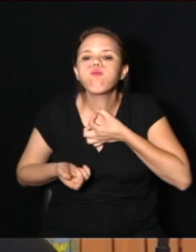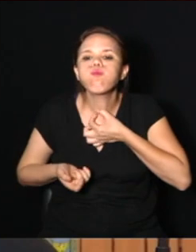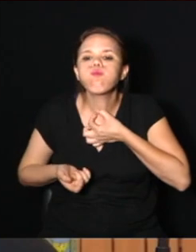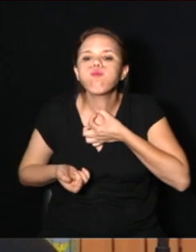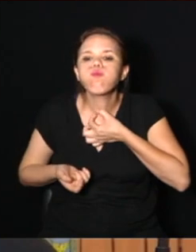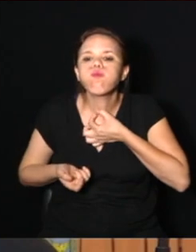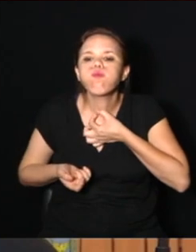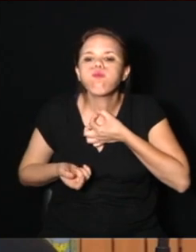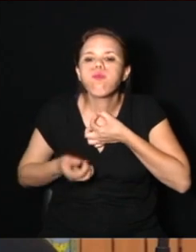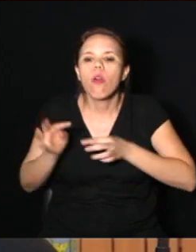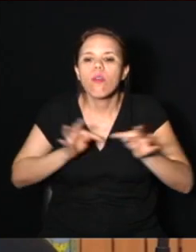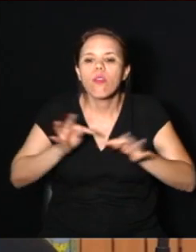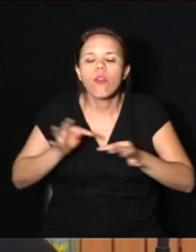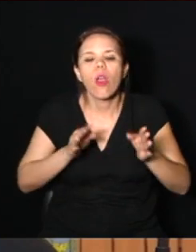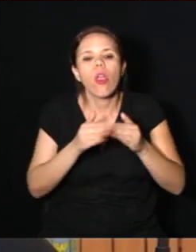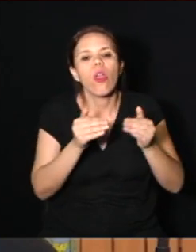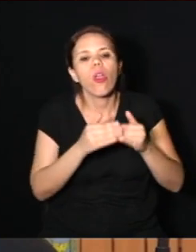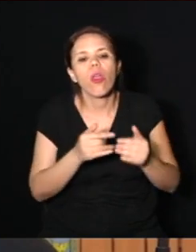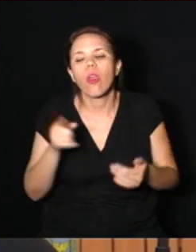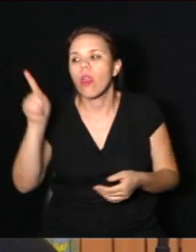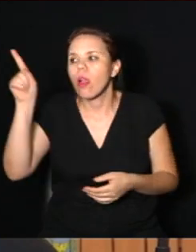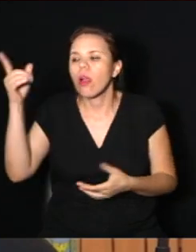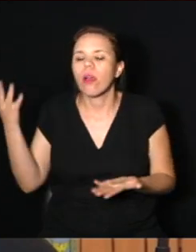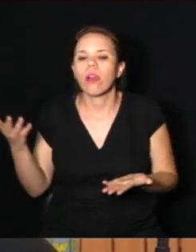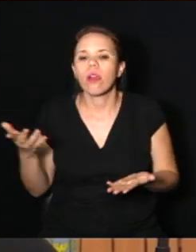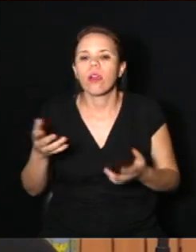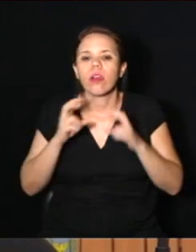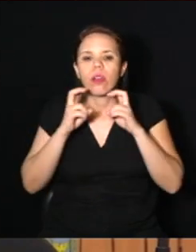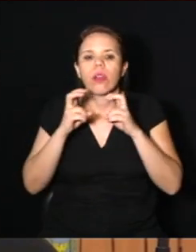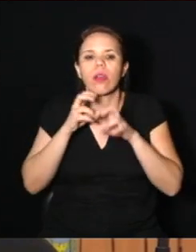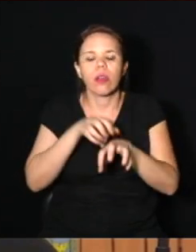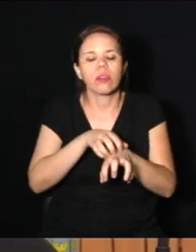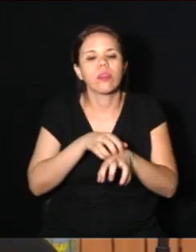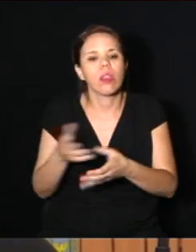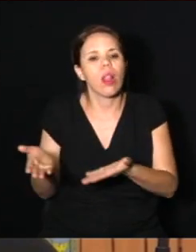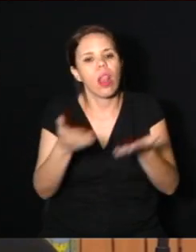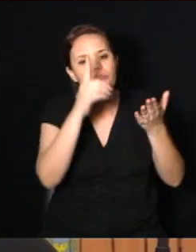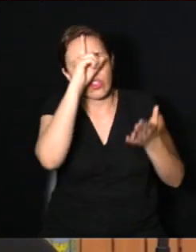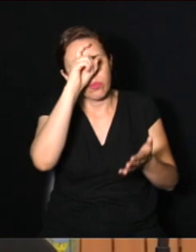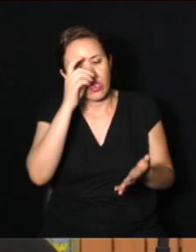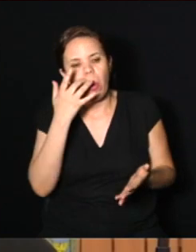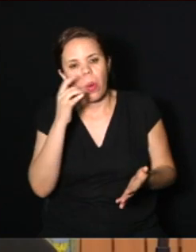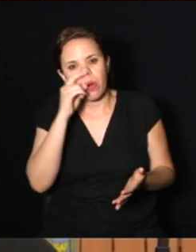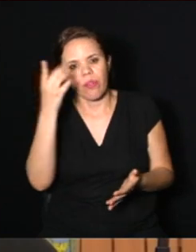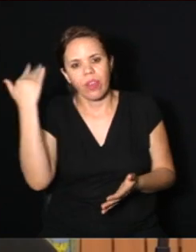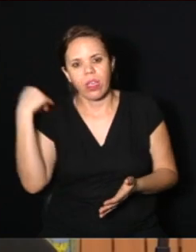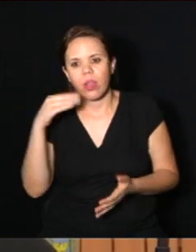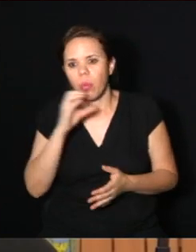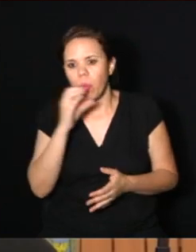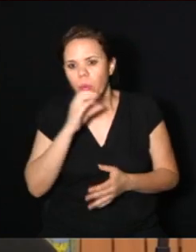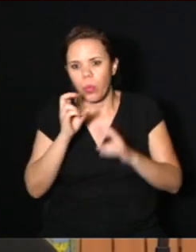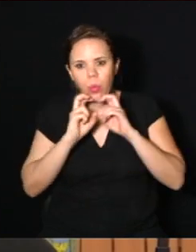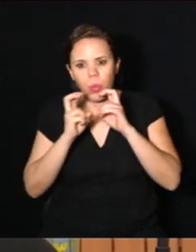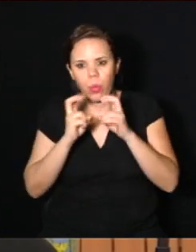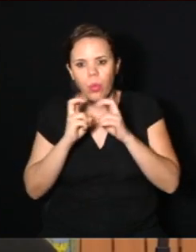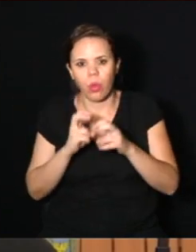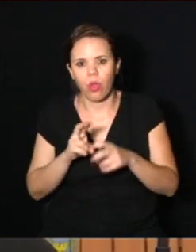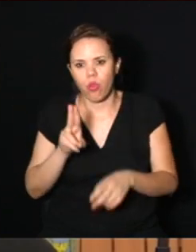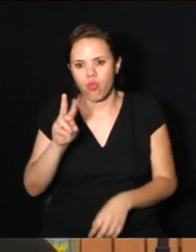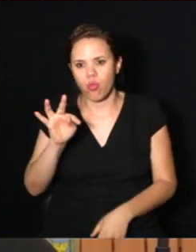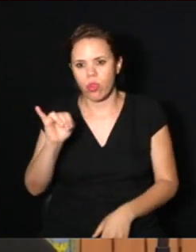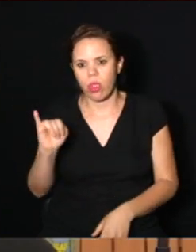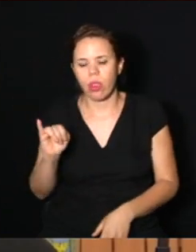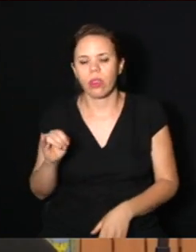o SAMU, qual foi designado ao Hospital do Verde, né, na emergência, na UTI, para